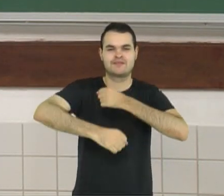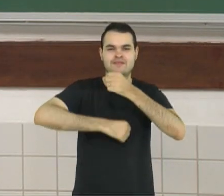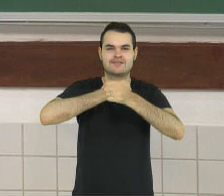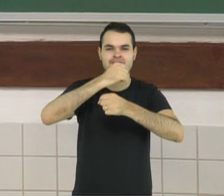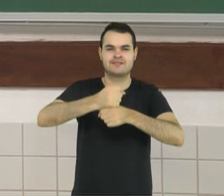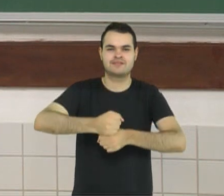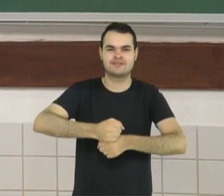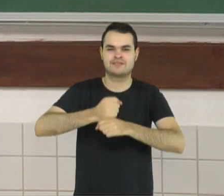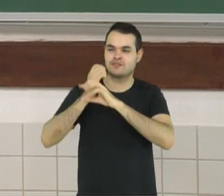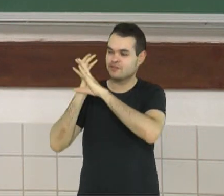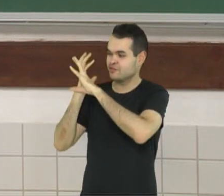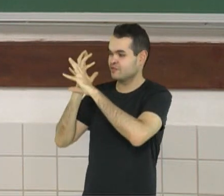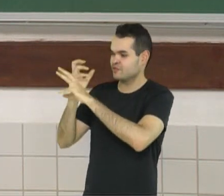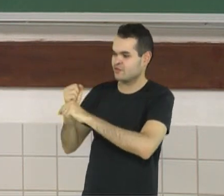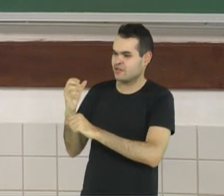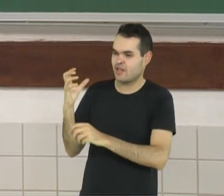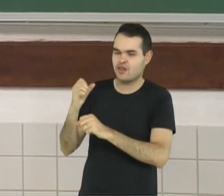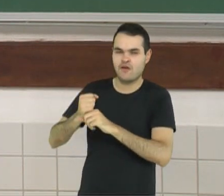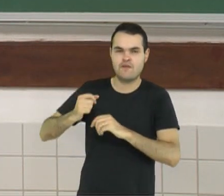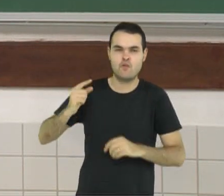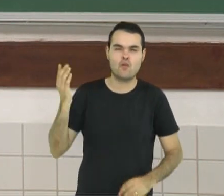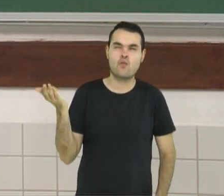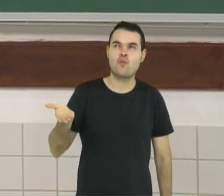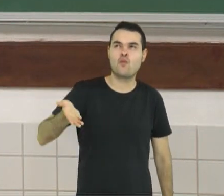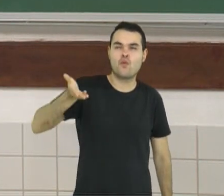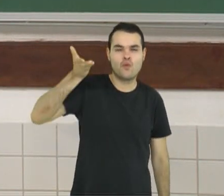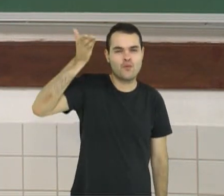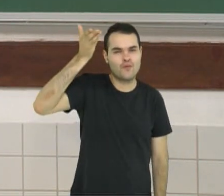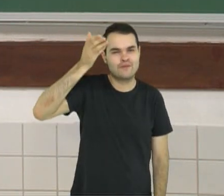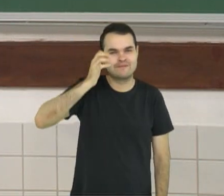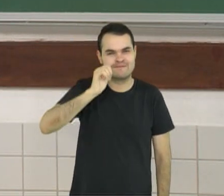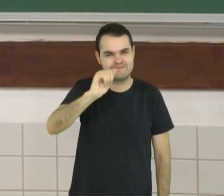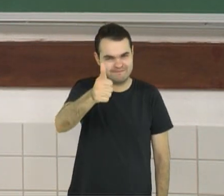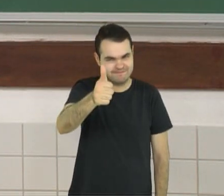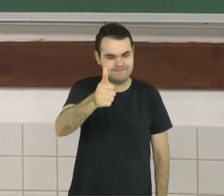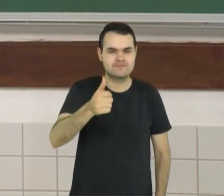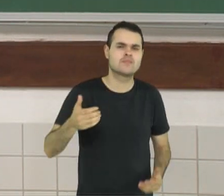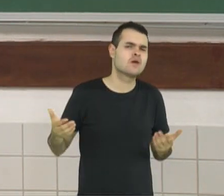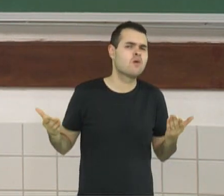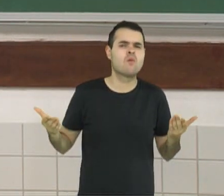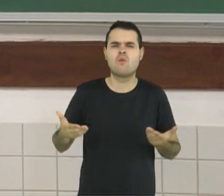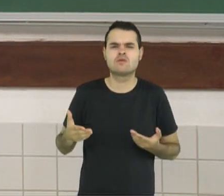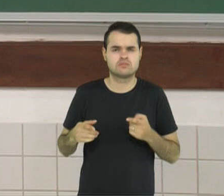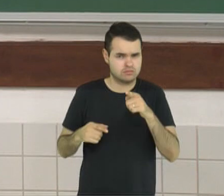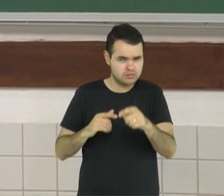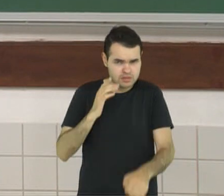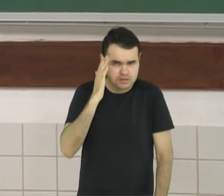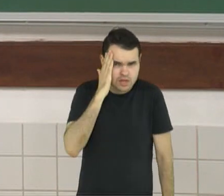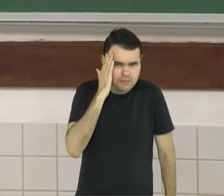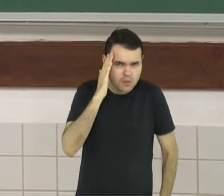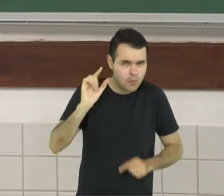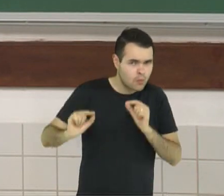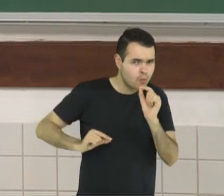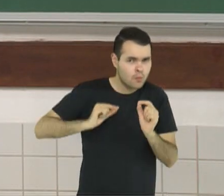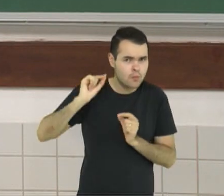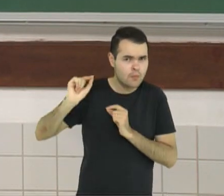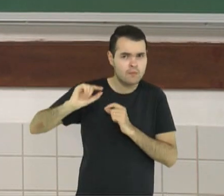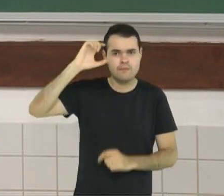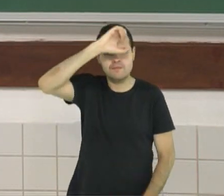seu histórico, com a nota lá em cima, não é verdade? E hoje, será que vocês fazem ideia do que nós vamos trabalhar